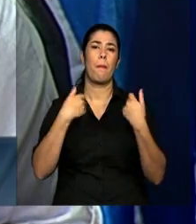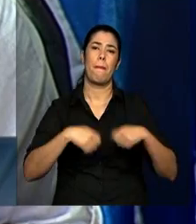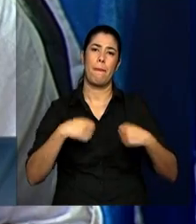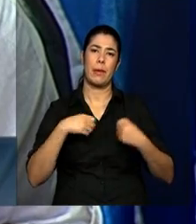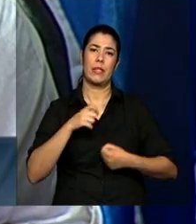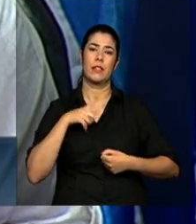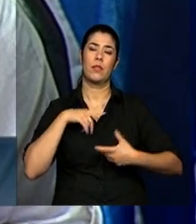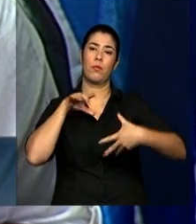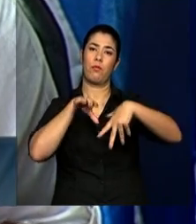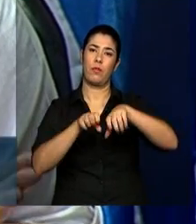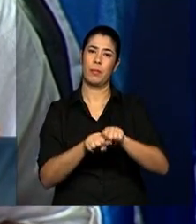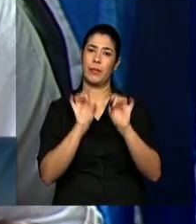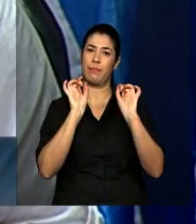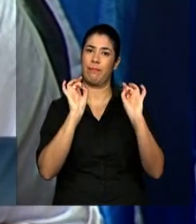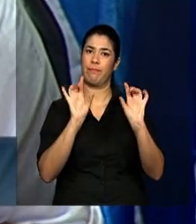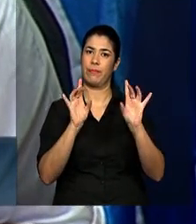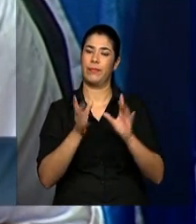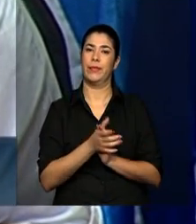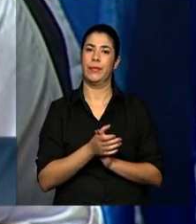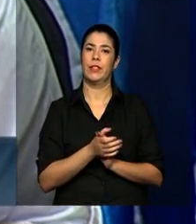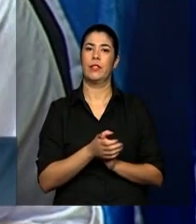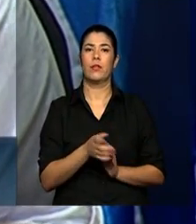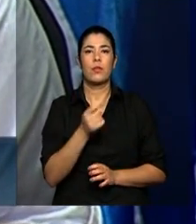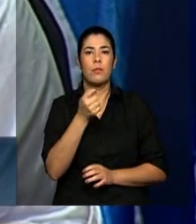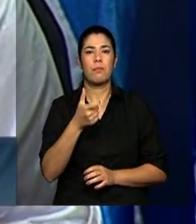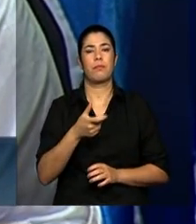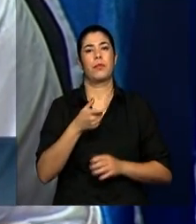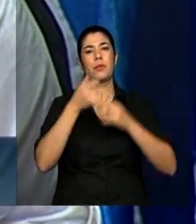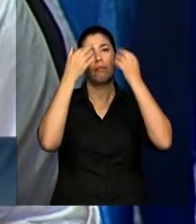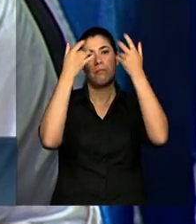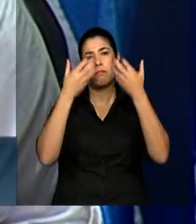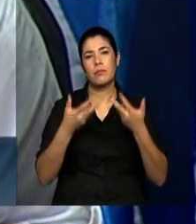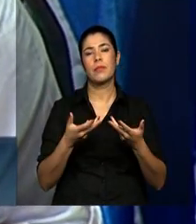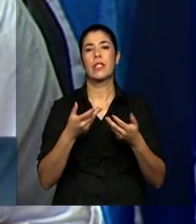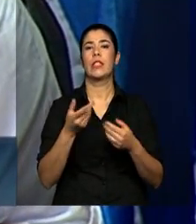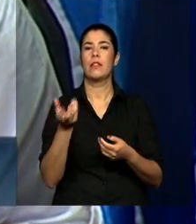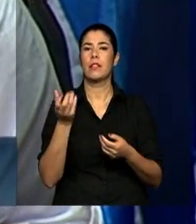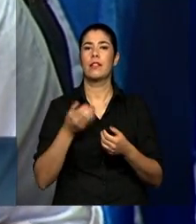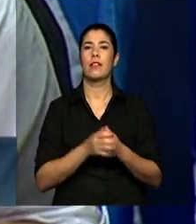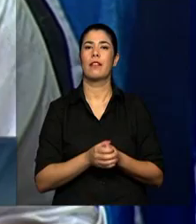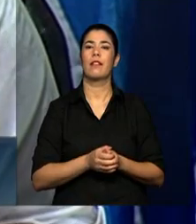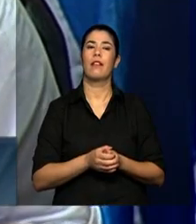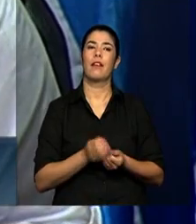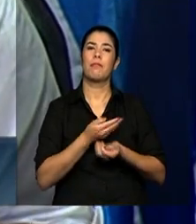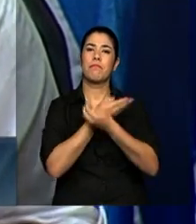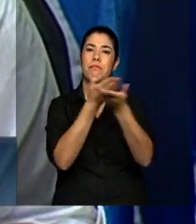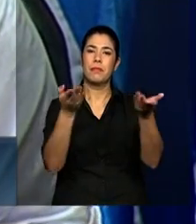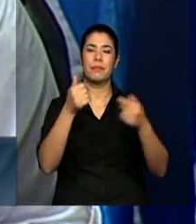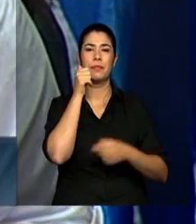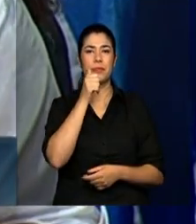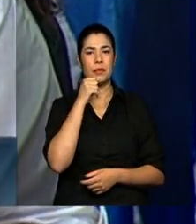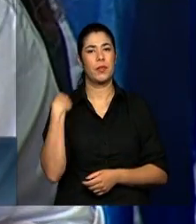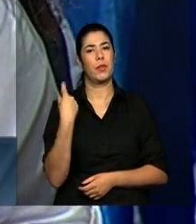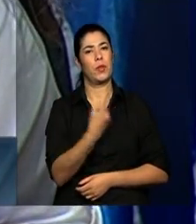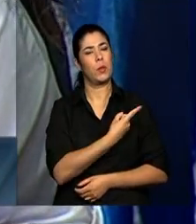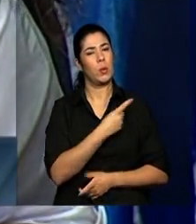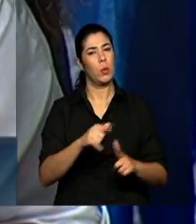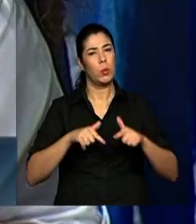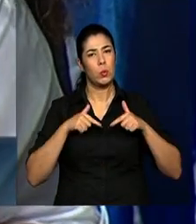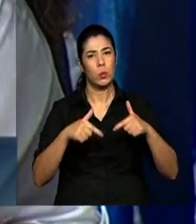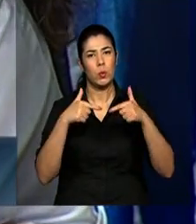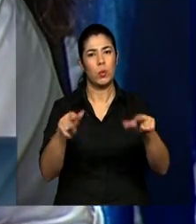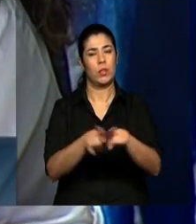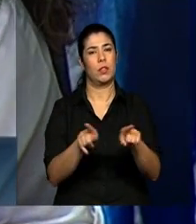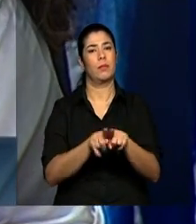eu podia, com essas poucas palavras, partilhar com vocês, para nós, mulheres da luta, o